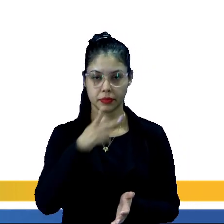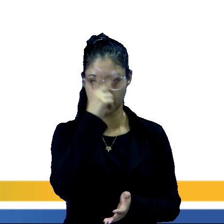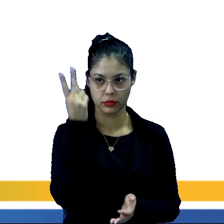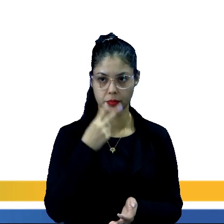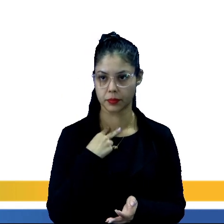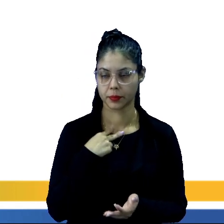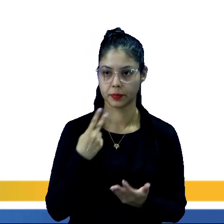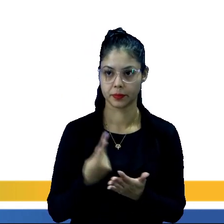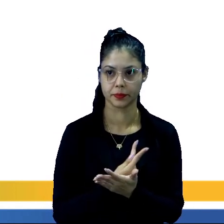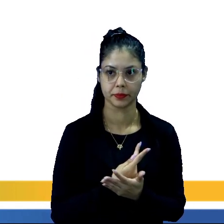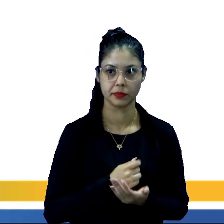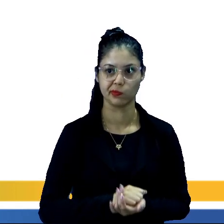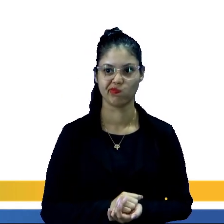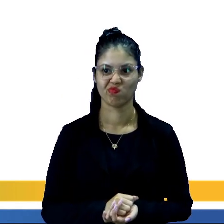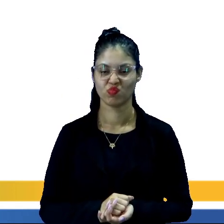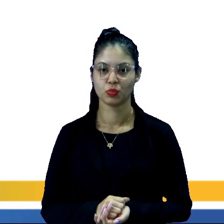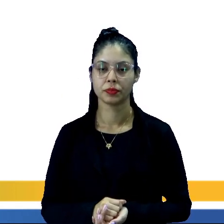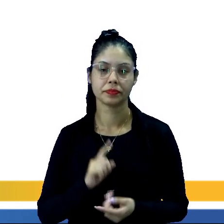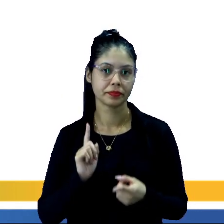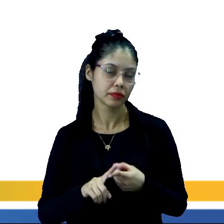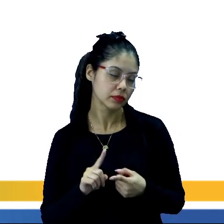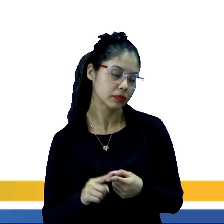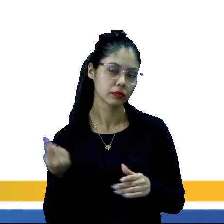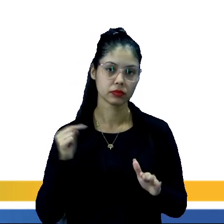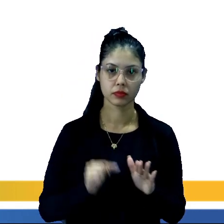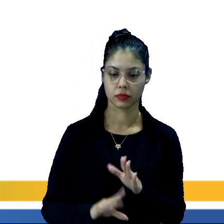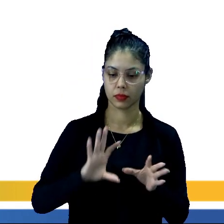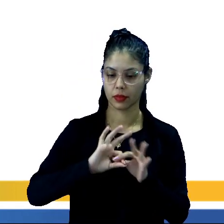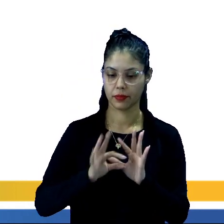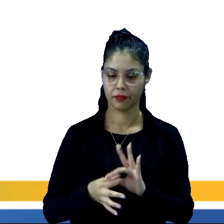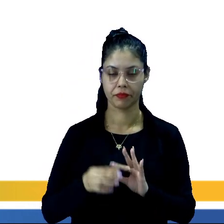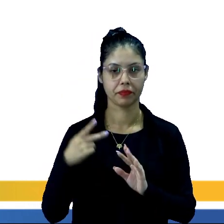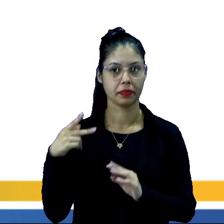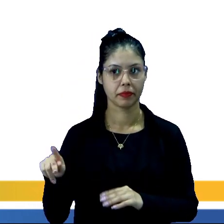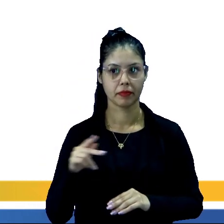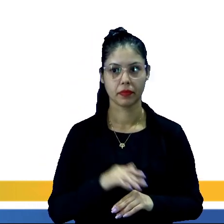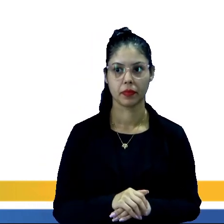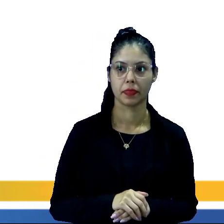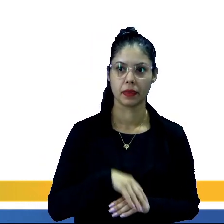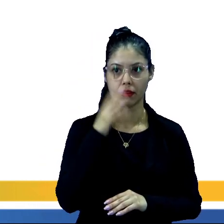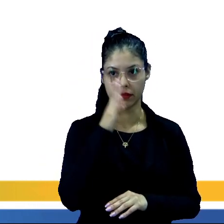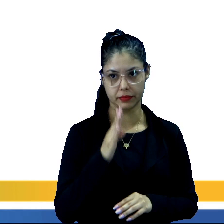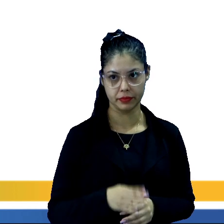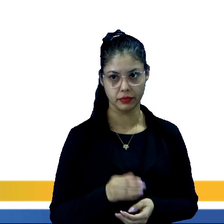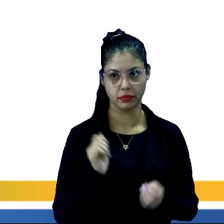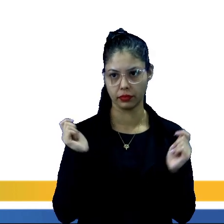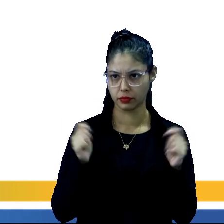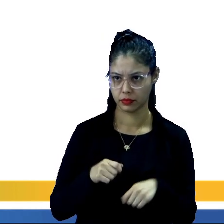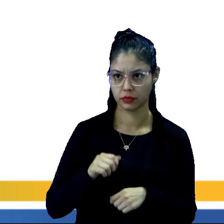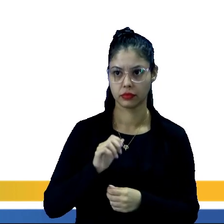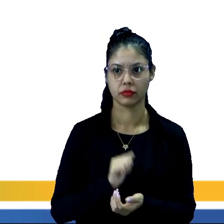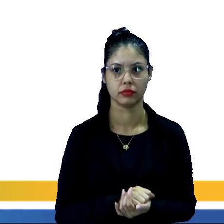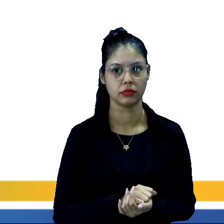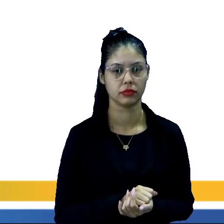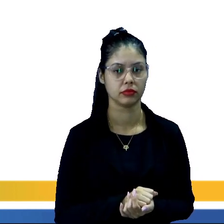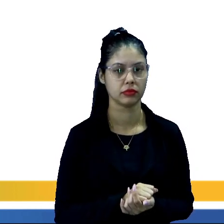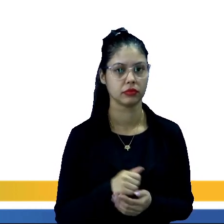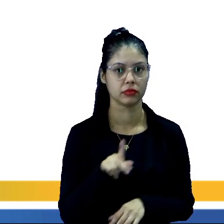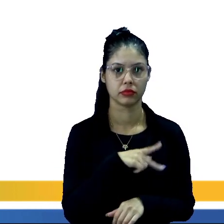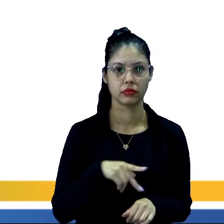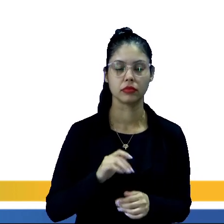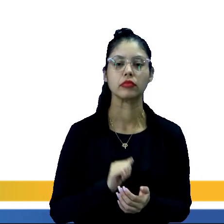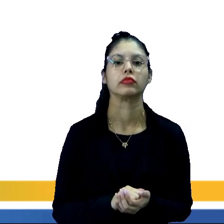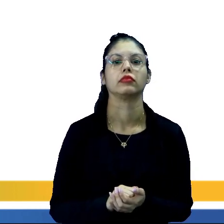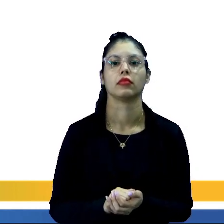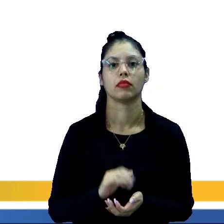pessoas não podem estar equivocadas. Isso por quê? Porque dentro do contexto dele, ele que não é brasileiro, que provavelmente é árabe, né? Um dos países desse